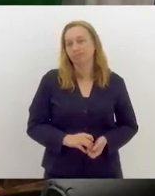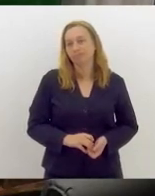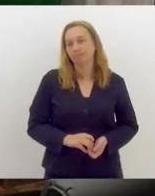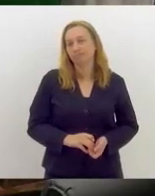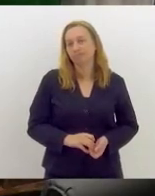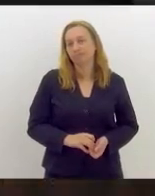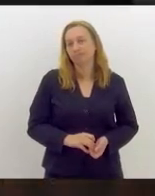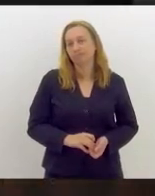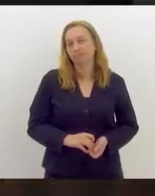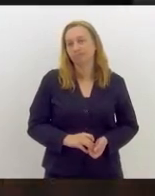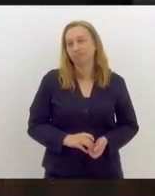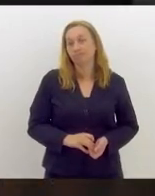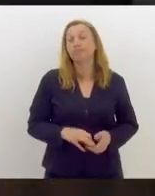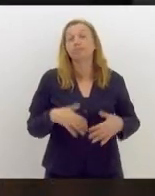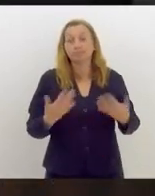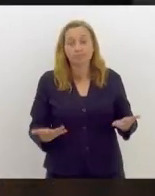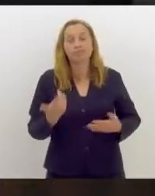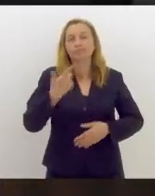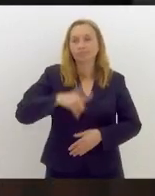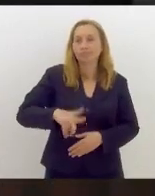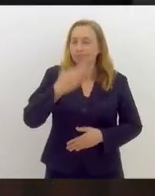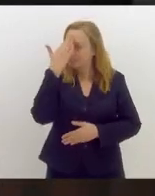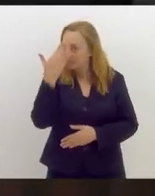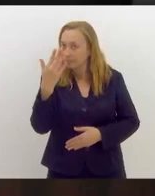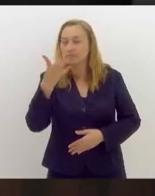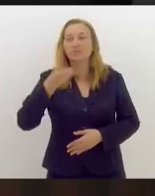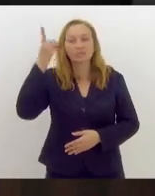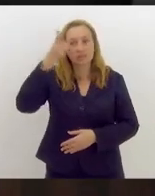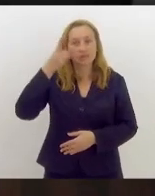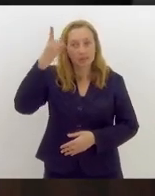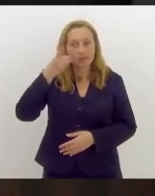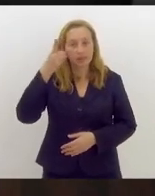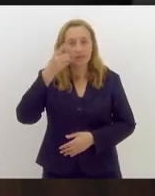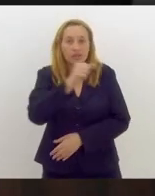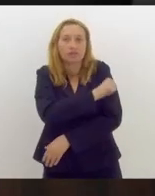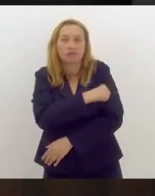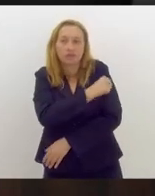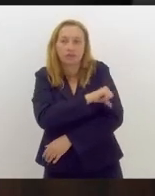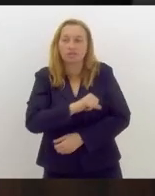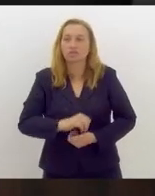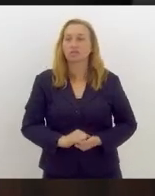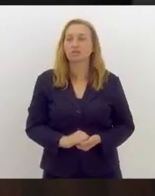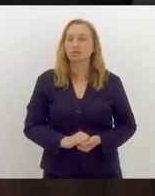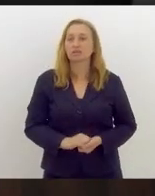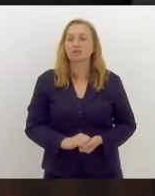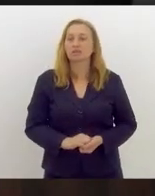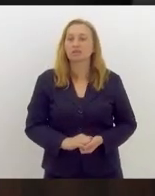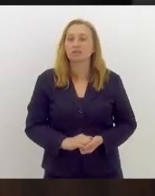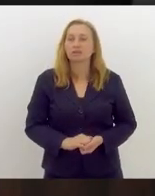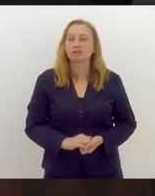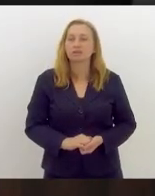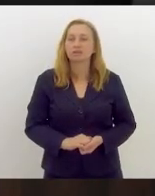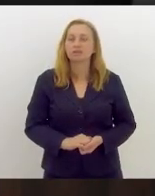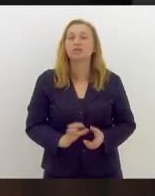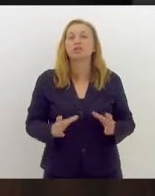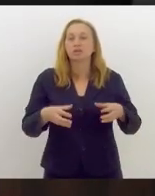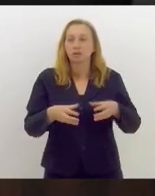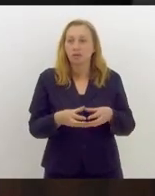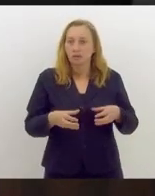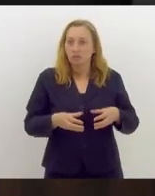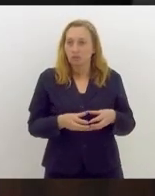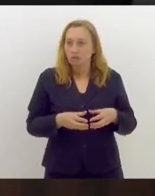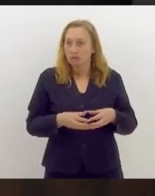eu então Mais uma vez agradeço a deputada enfermeira Rejane e parecida comissão